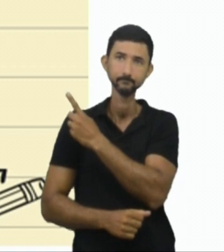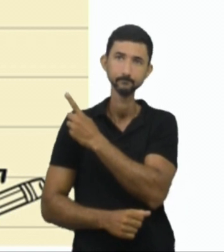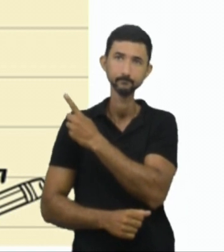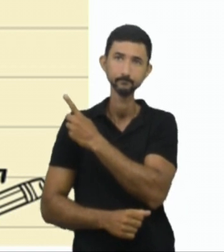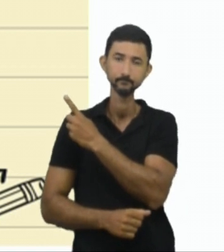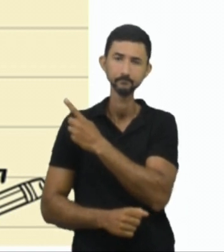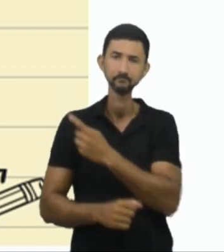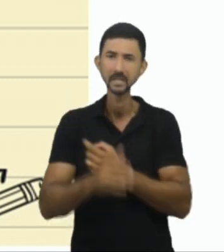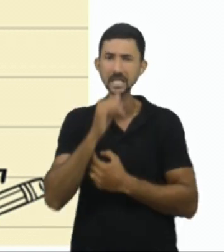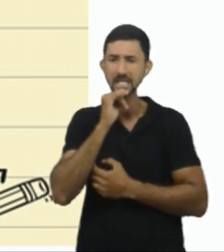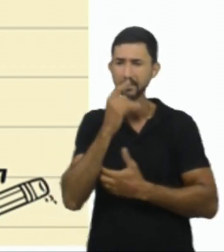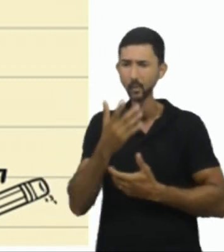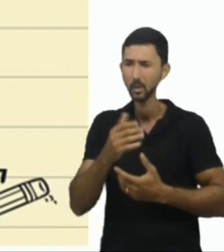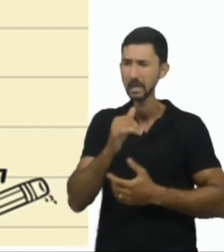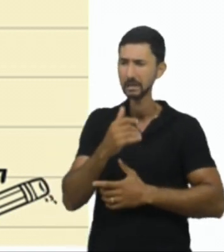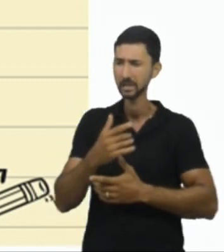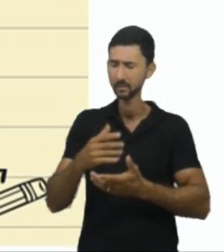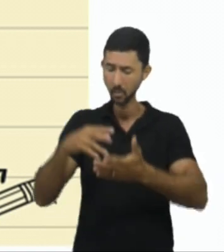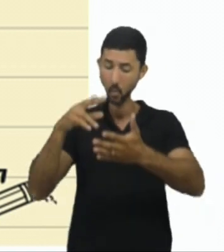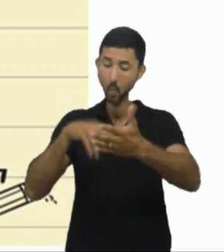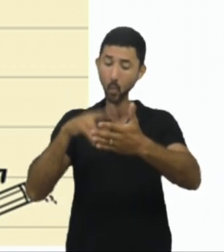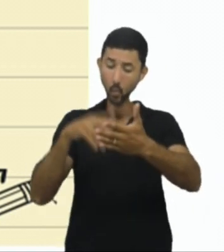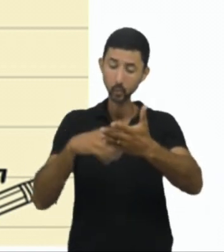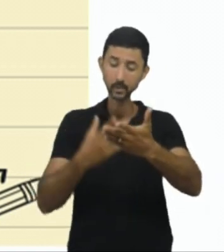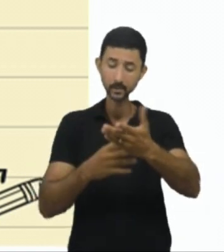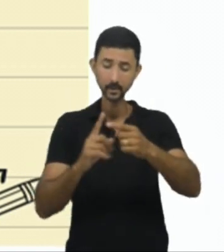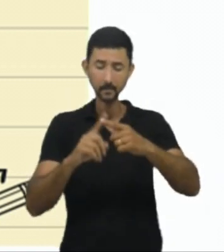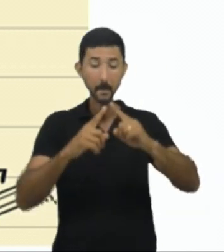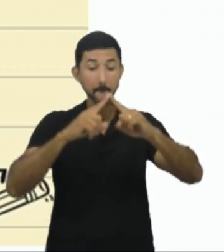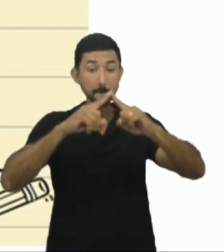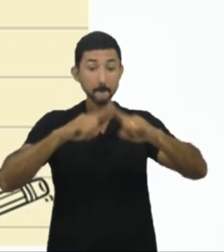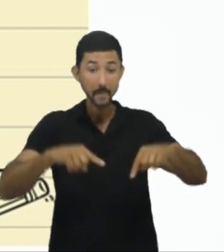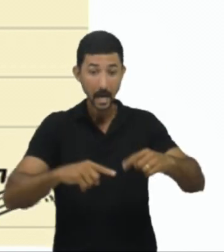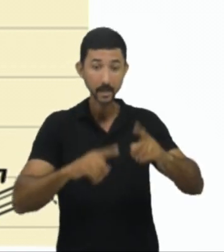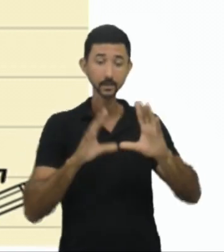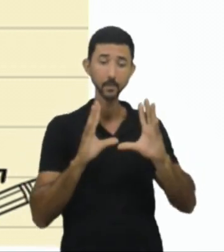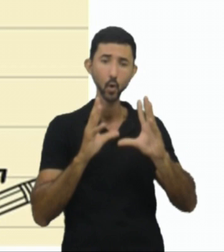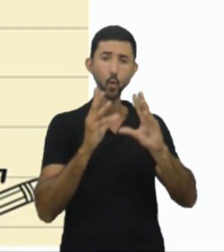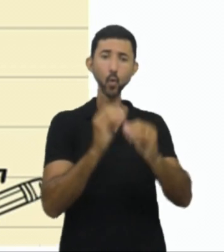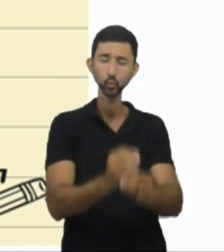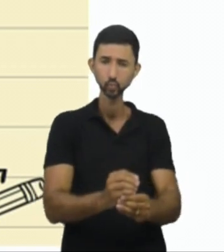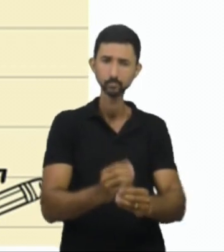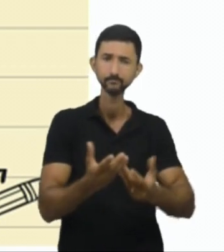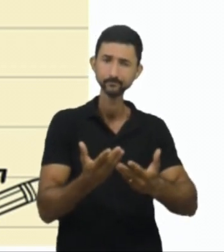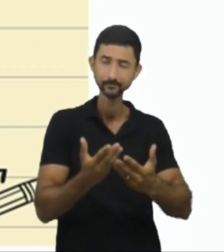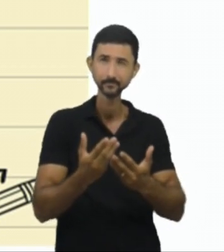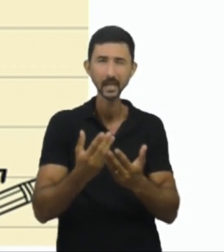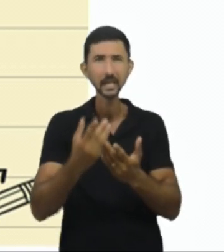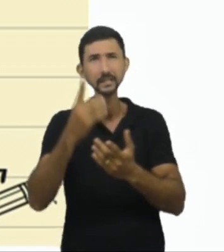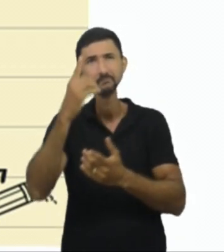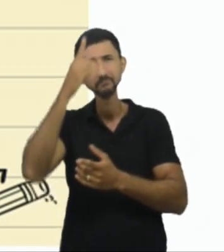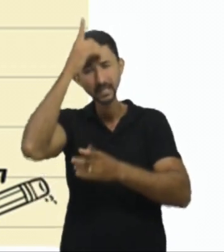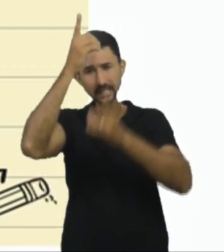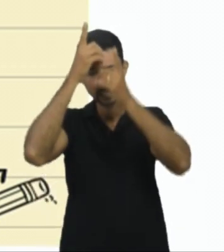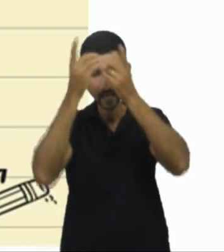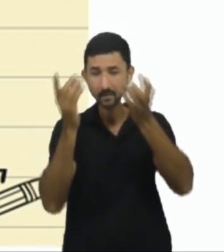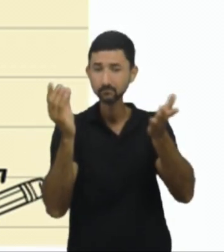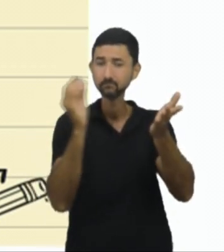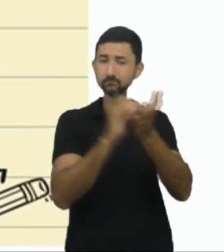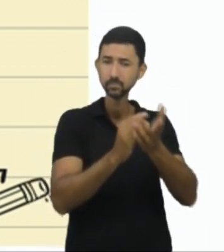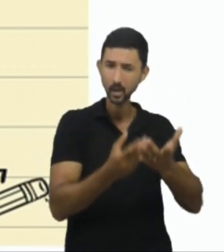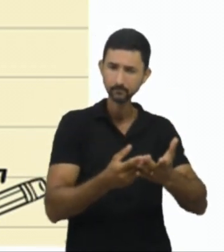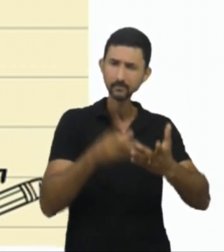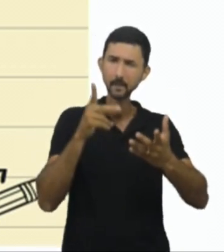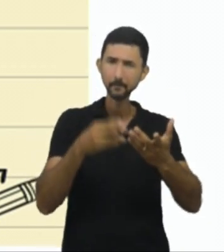dissesse, por exemplo, eu não só li o livro, mas também fiz um resumo, você tem ideia de acréscimo